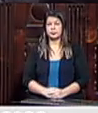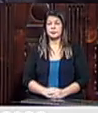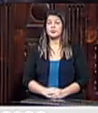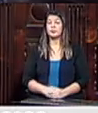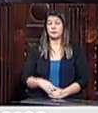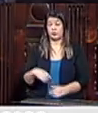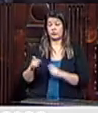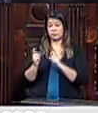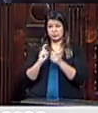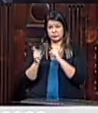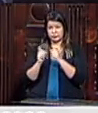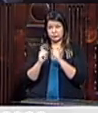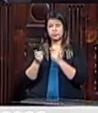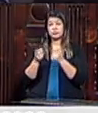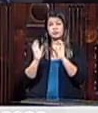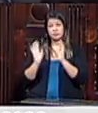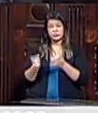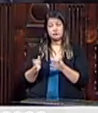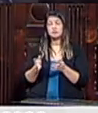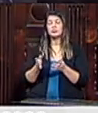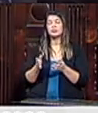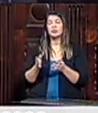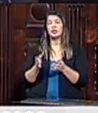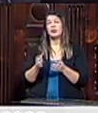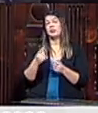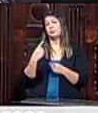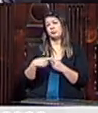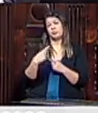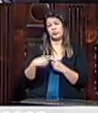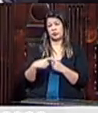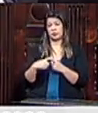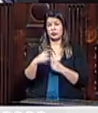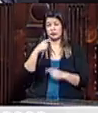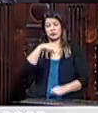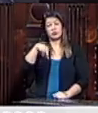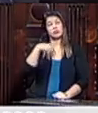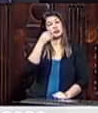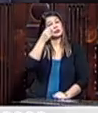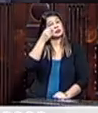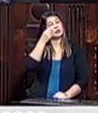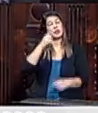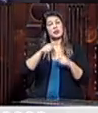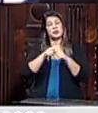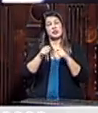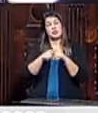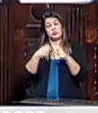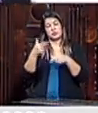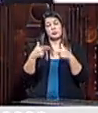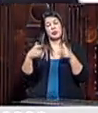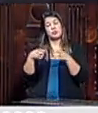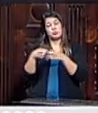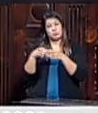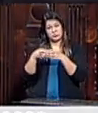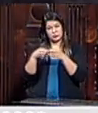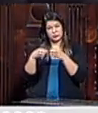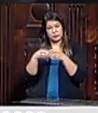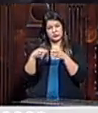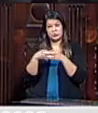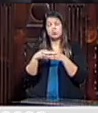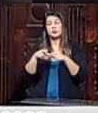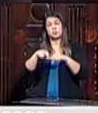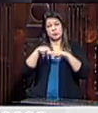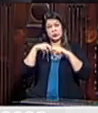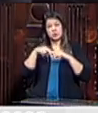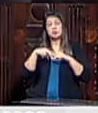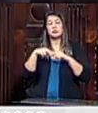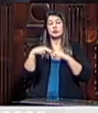de discussão no sentido da gente tentar fazer um trabalho coletivo e por isso foi